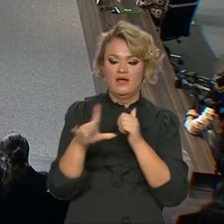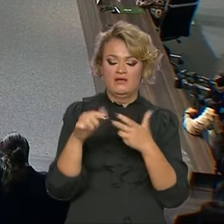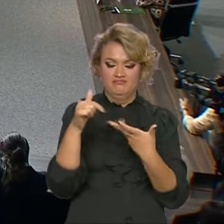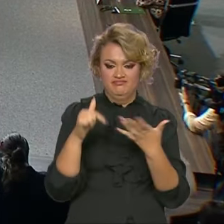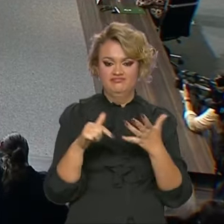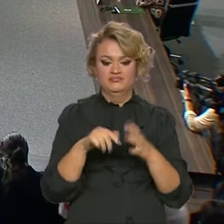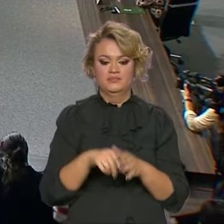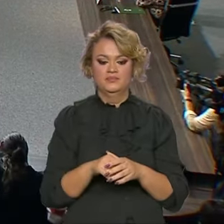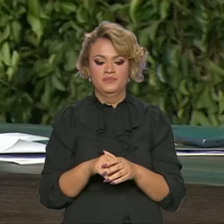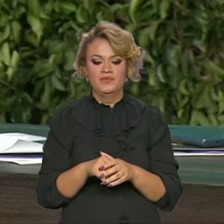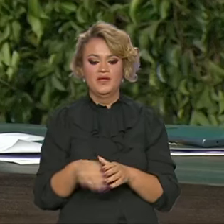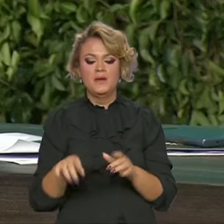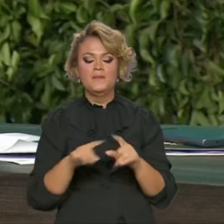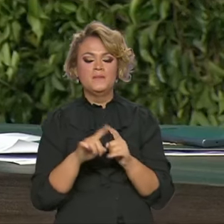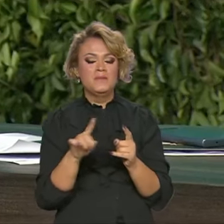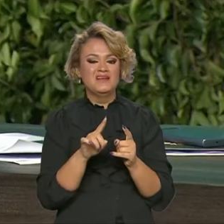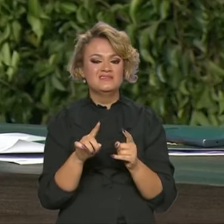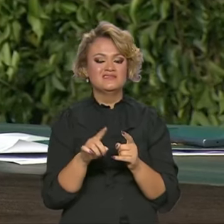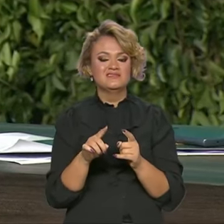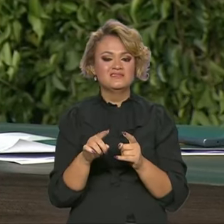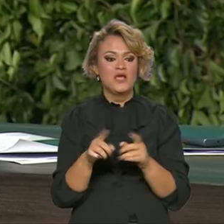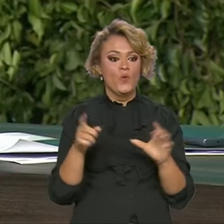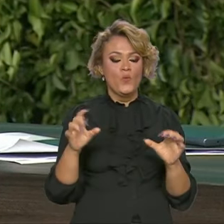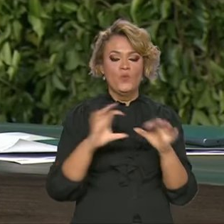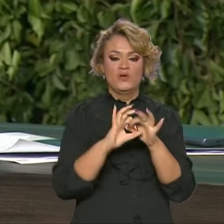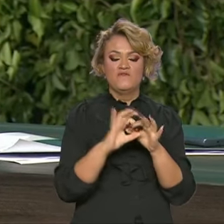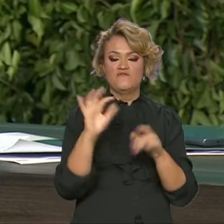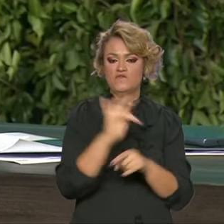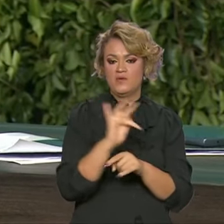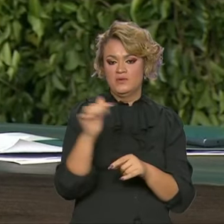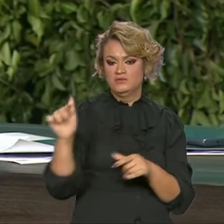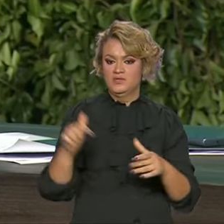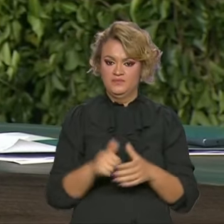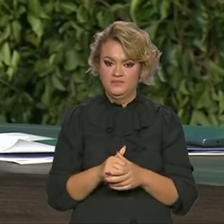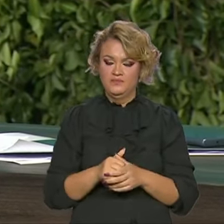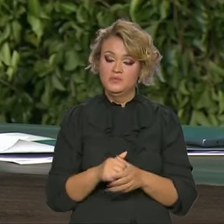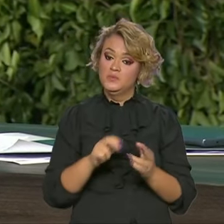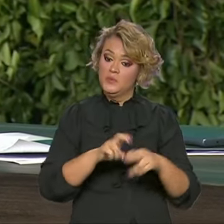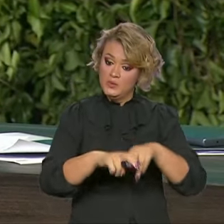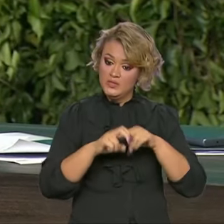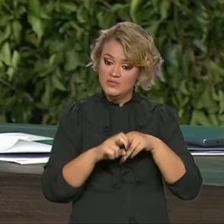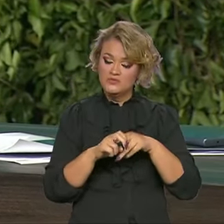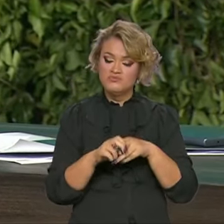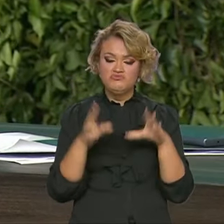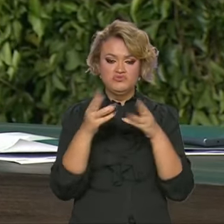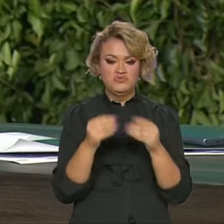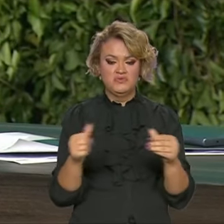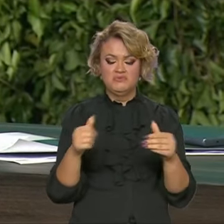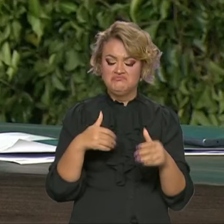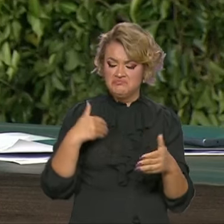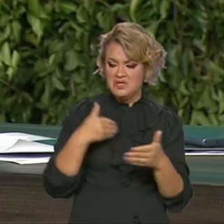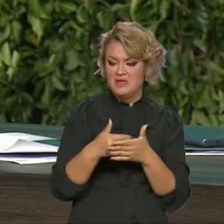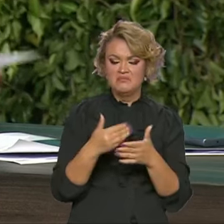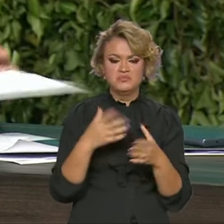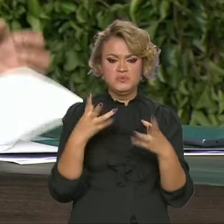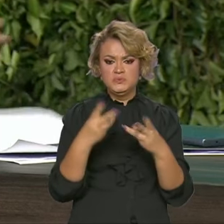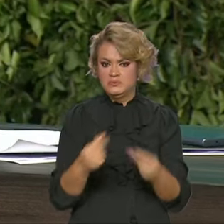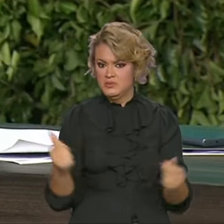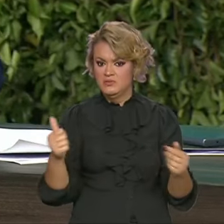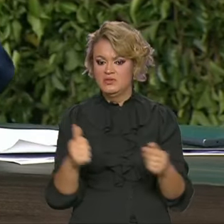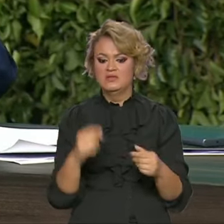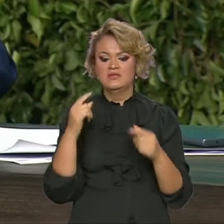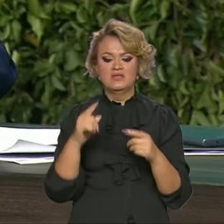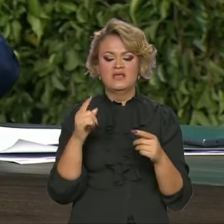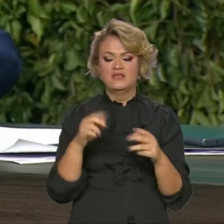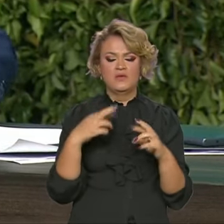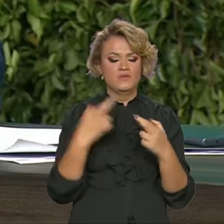tratado, mas nunca teve uma vinculação formal. Portanto, foi dissolvido ao longo do tempo, ficando